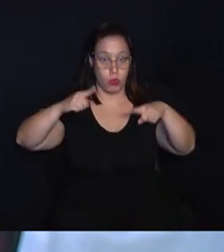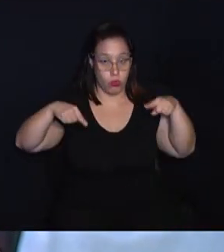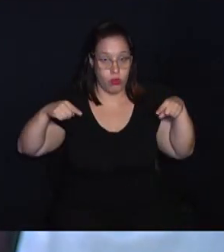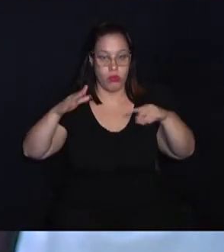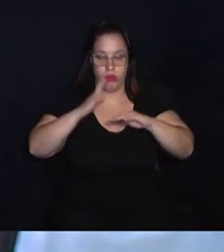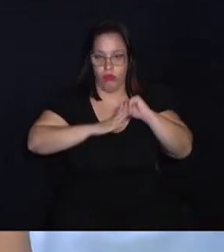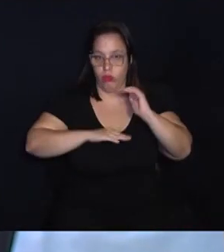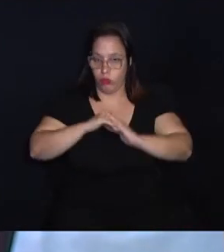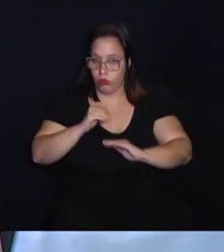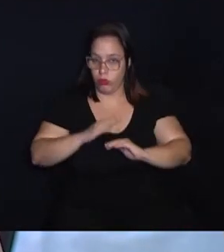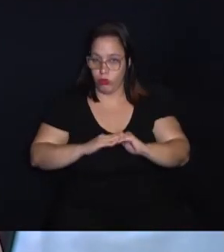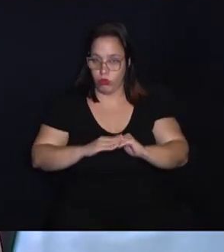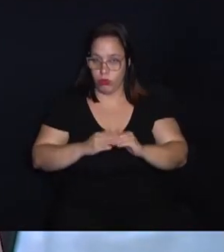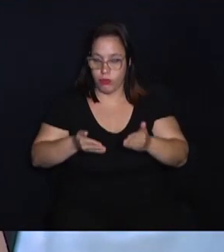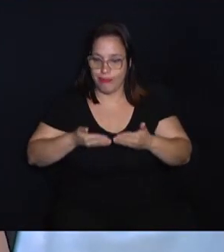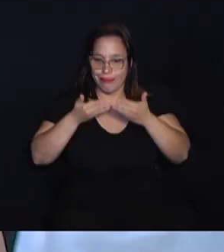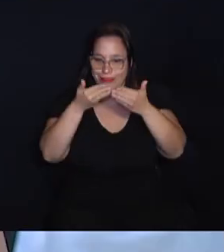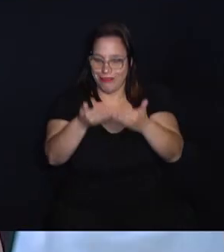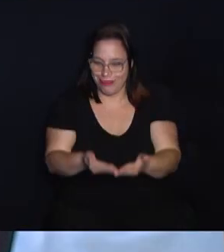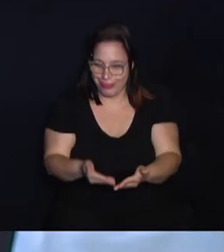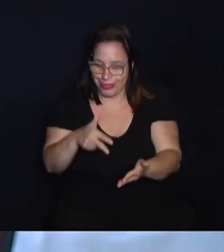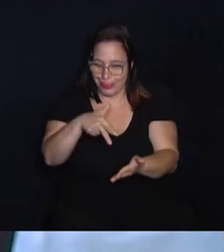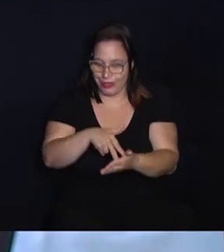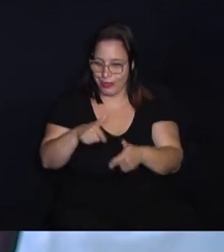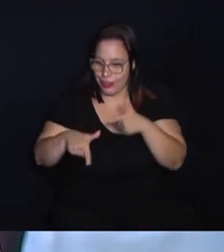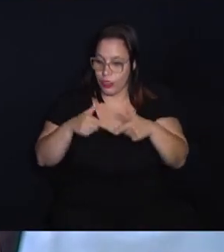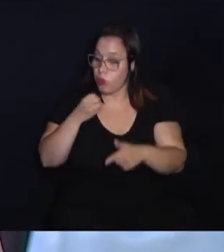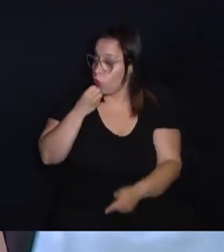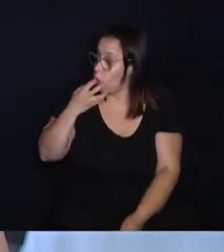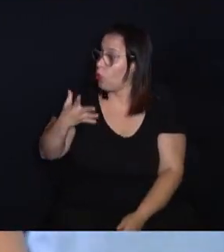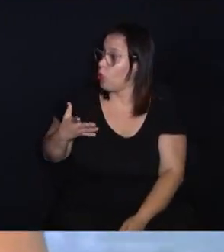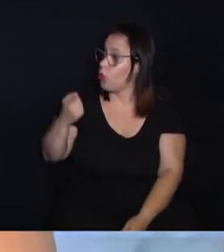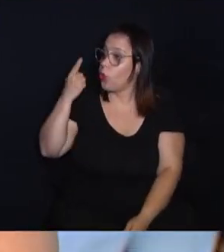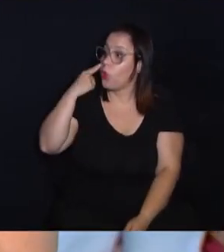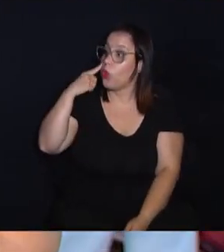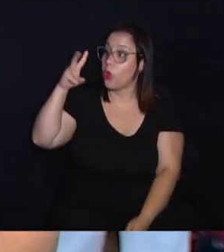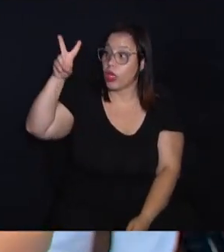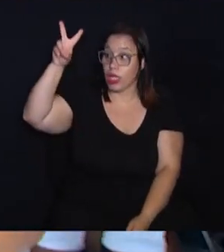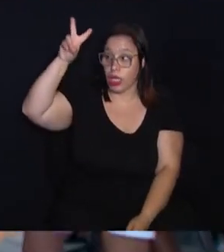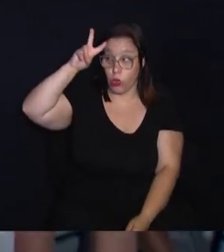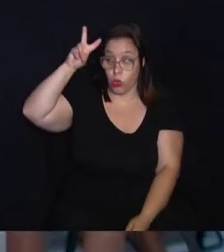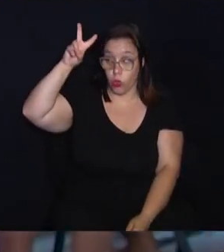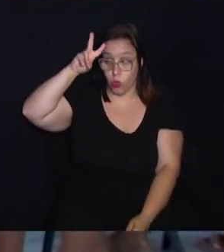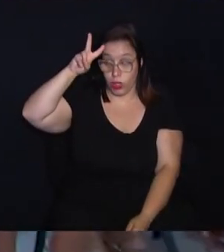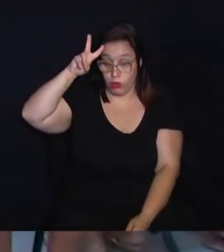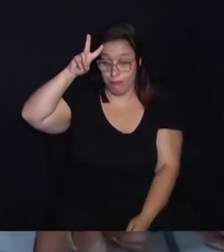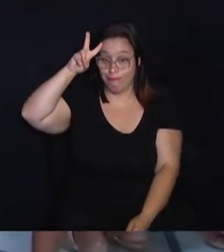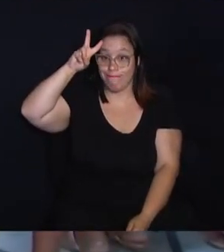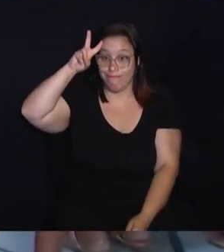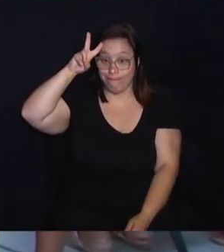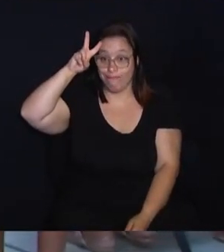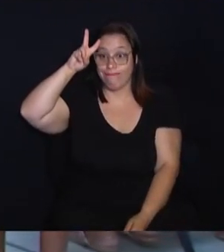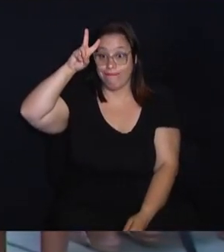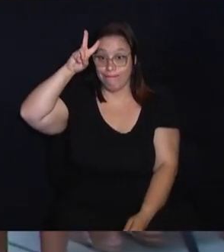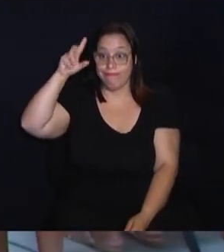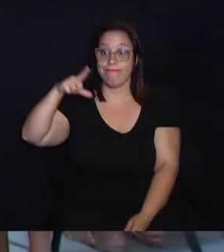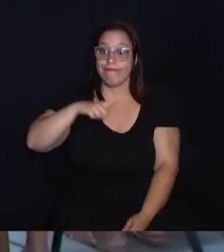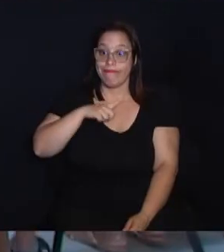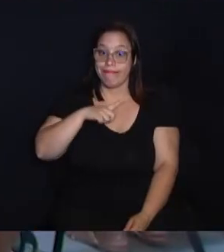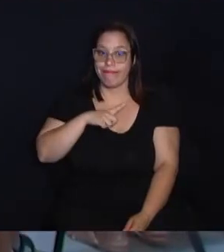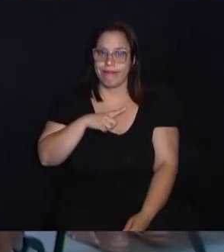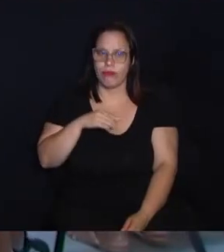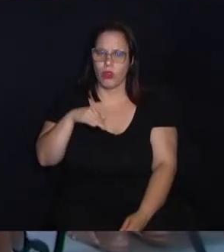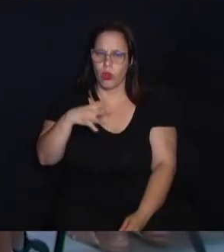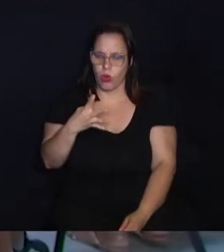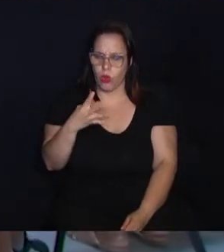aqui à disposição dos trabalhadores. Muito bem, olha só, segunda-feira, né, segundona, tem aqui mais